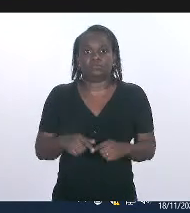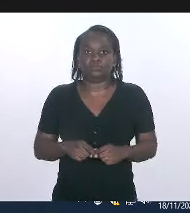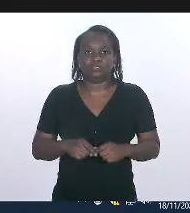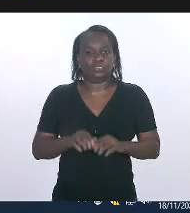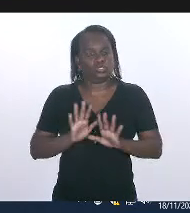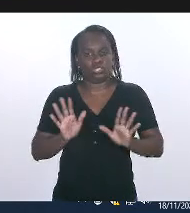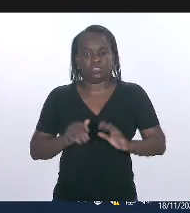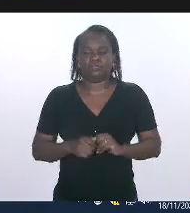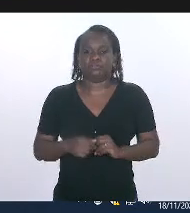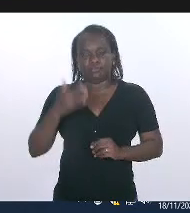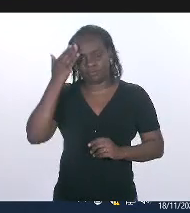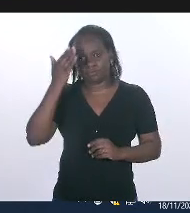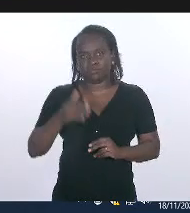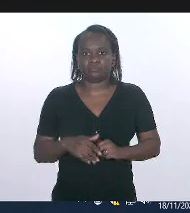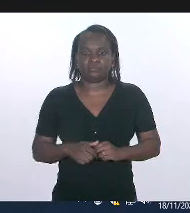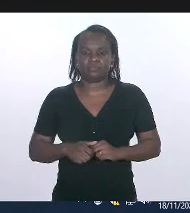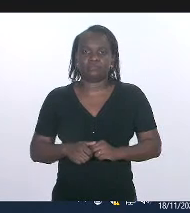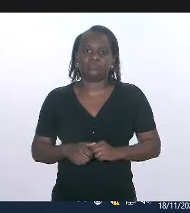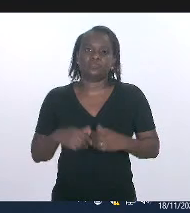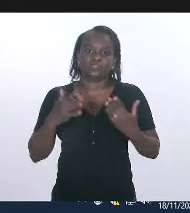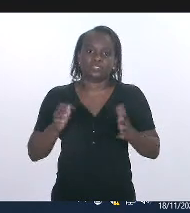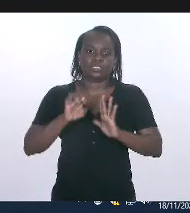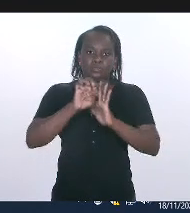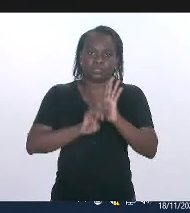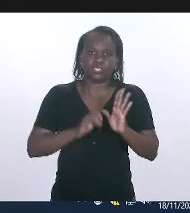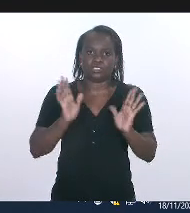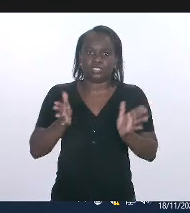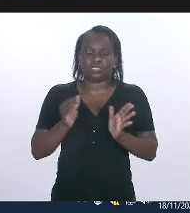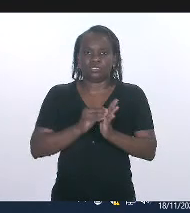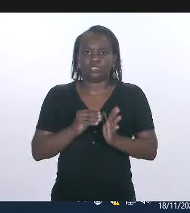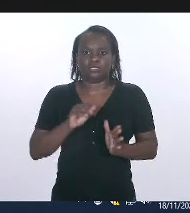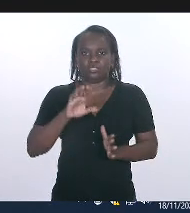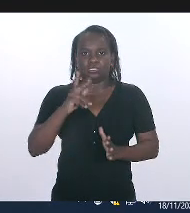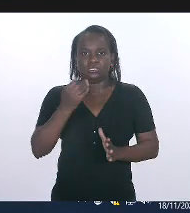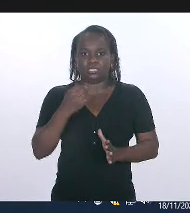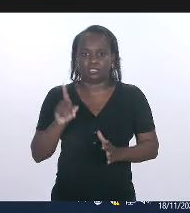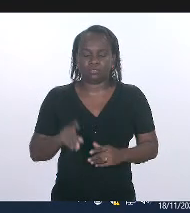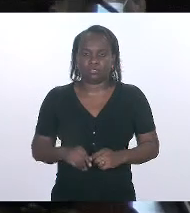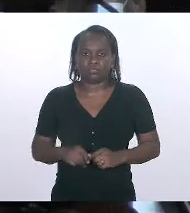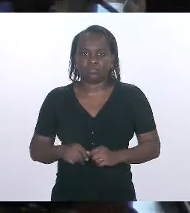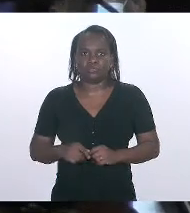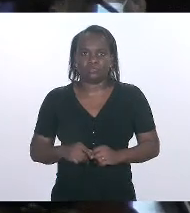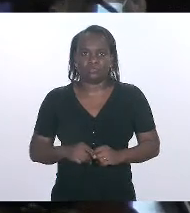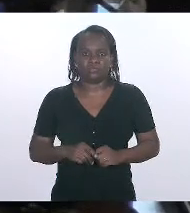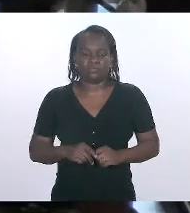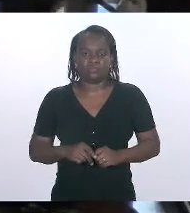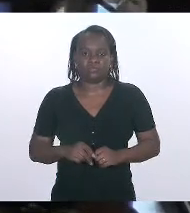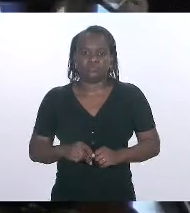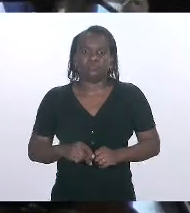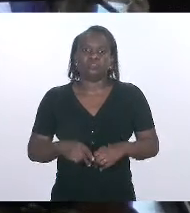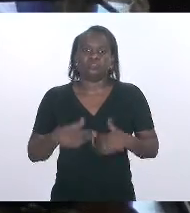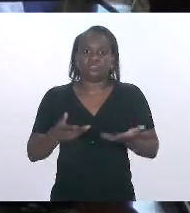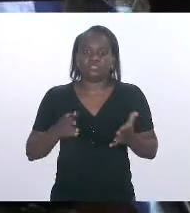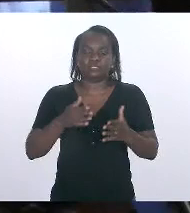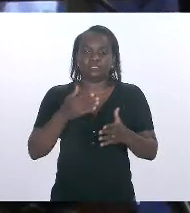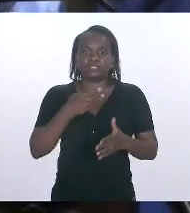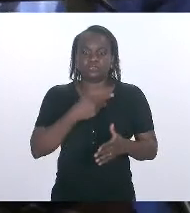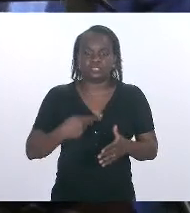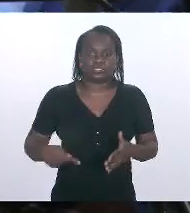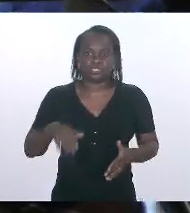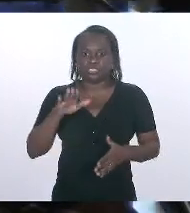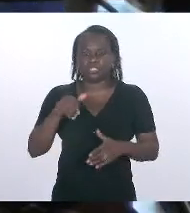só isso. Obrigado. Foi emendada, Chicão. Espera aí, então a presidência chama os trabalhos à